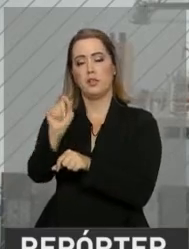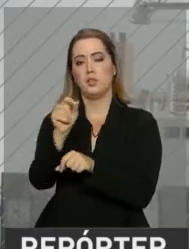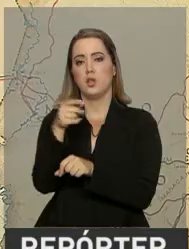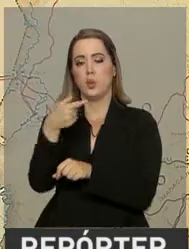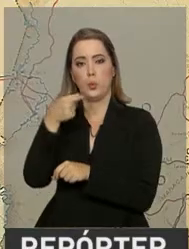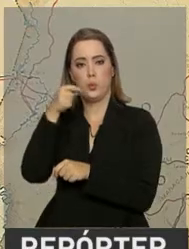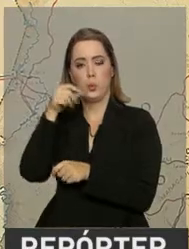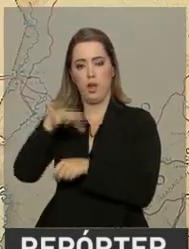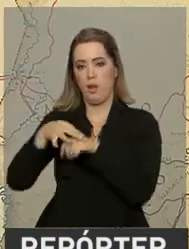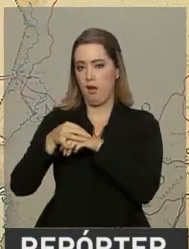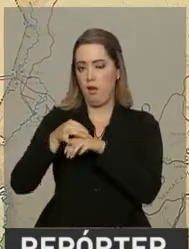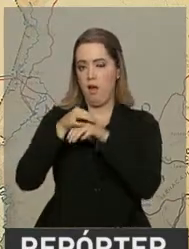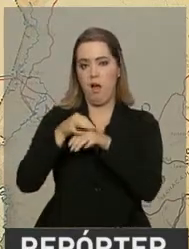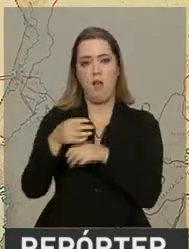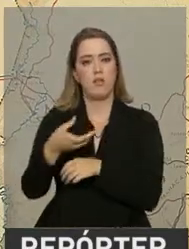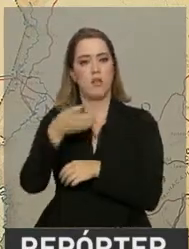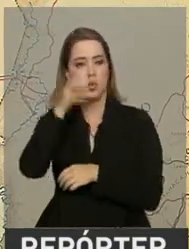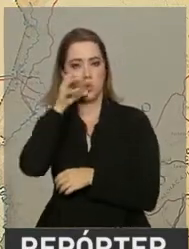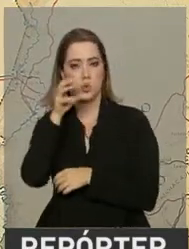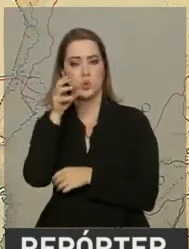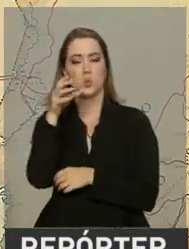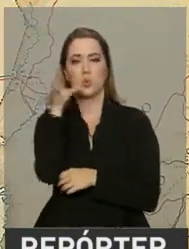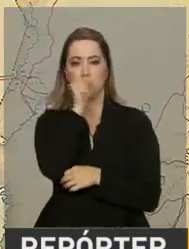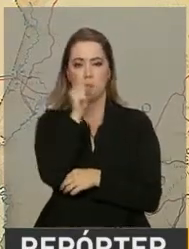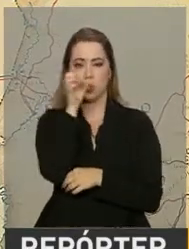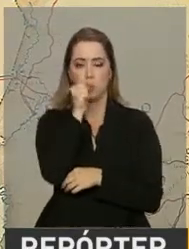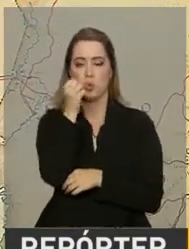laranja de Janeiro a agosto é